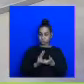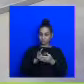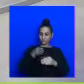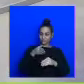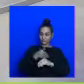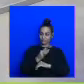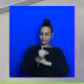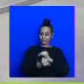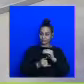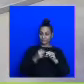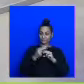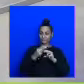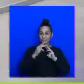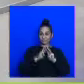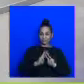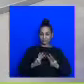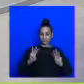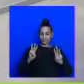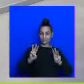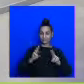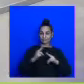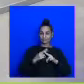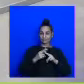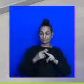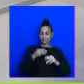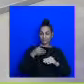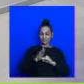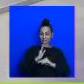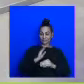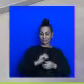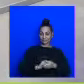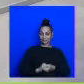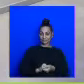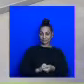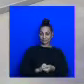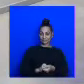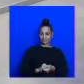acumulado. É só acessar loterias.caixa.gov.br.